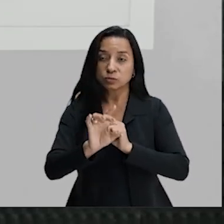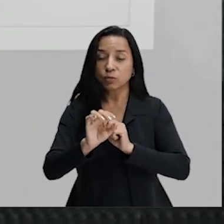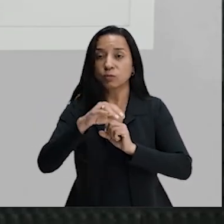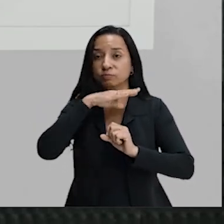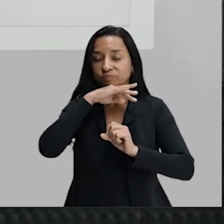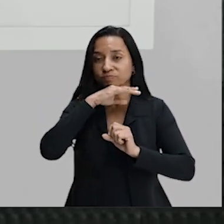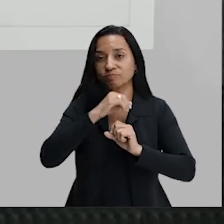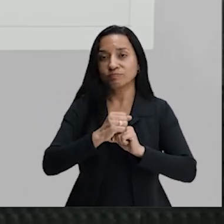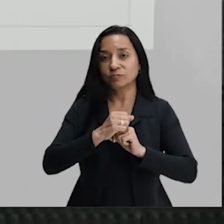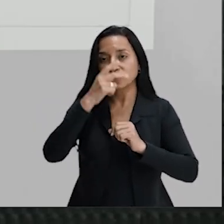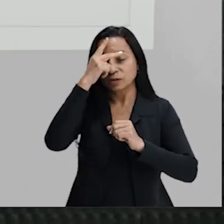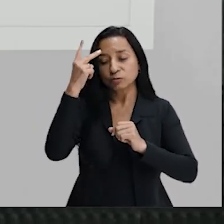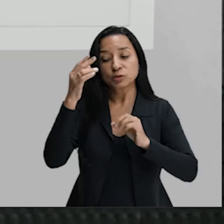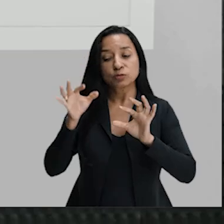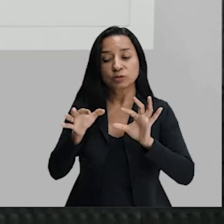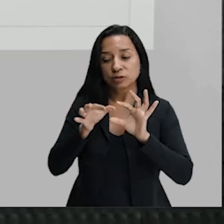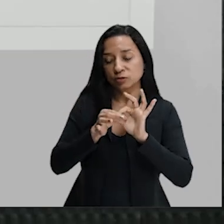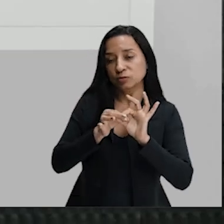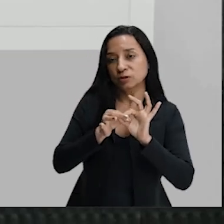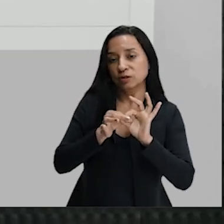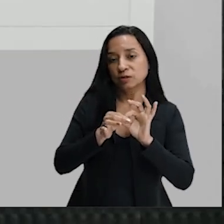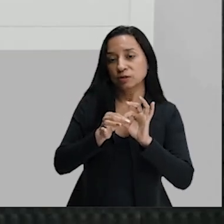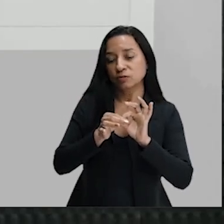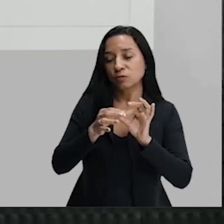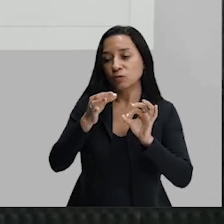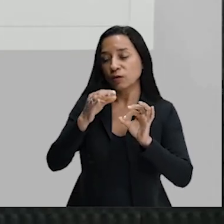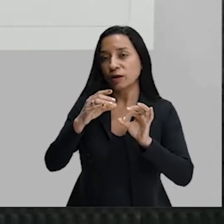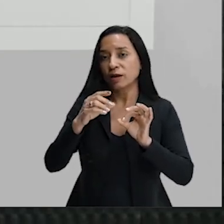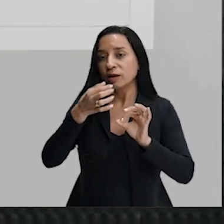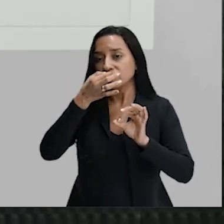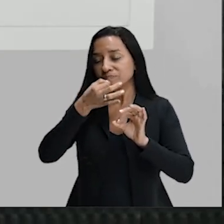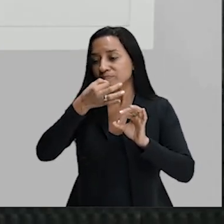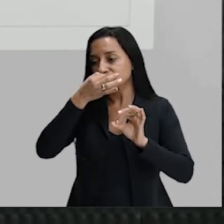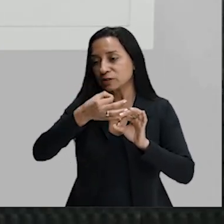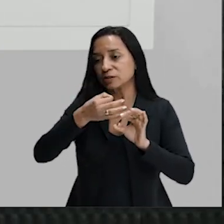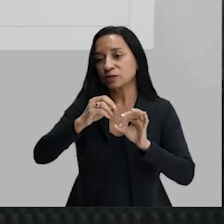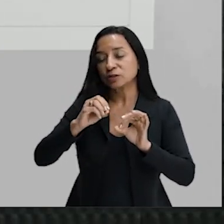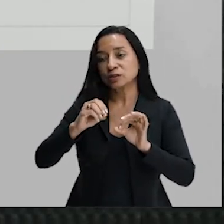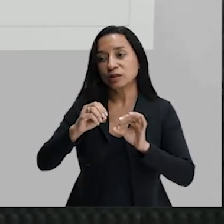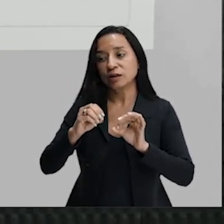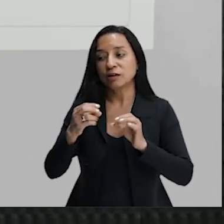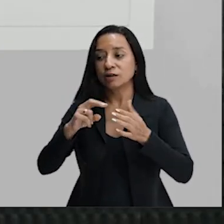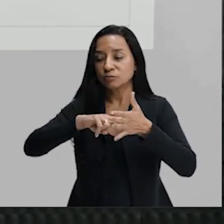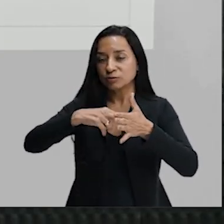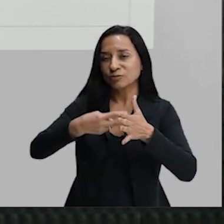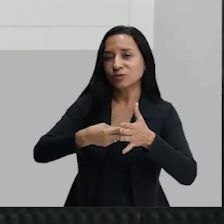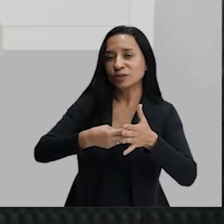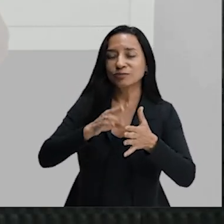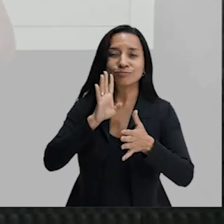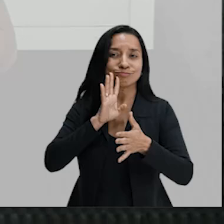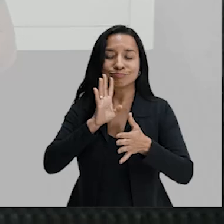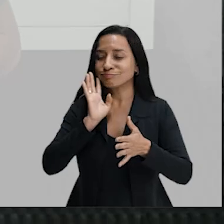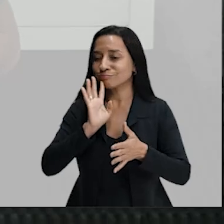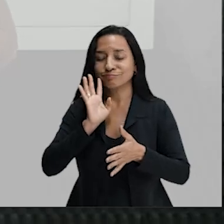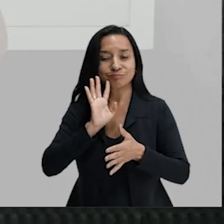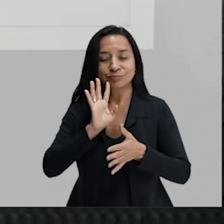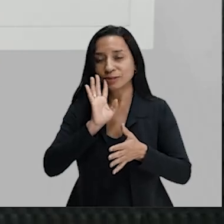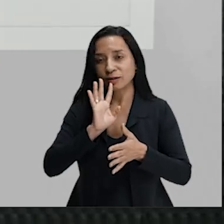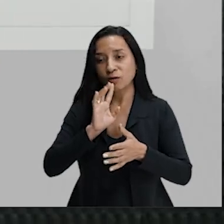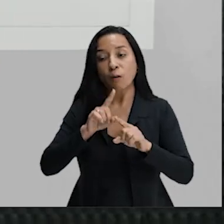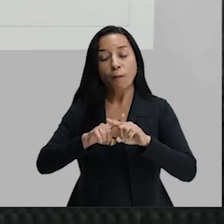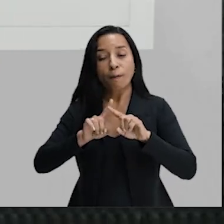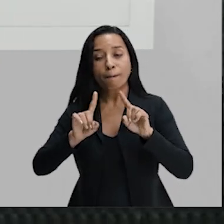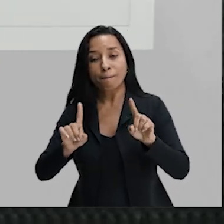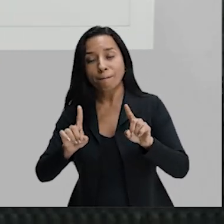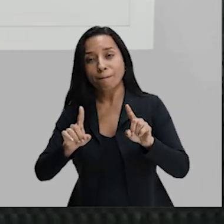Tá? As pessoas já associaram crítica a algo que não é legal. E é pelo contrário, a crítica ela é fundamental. A